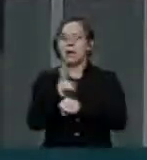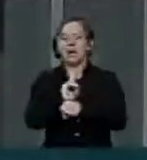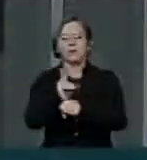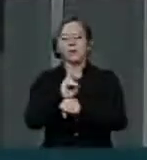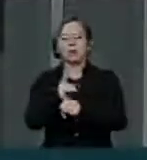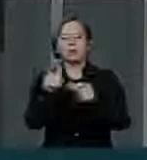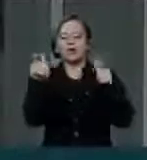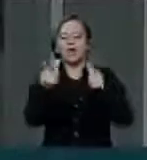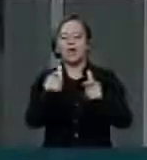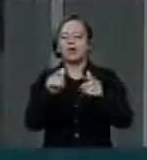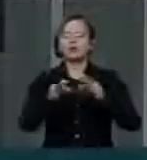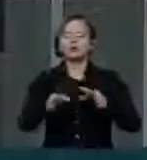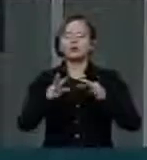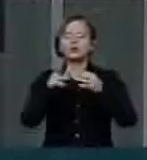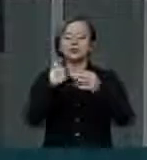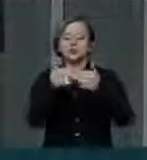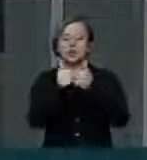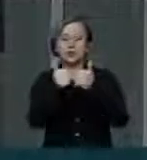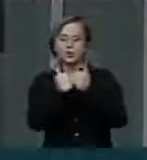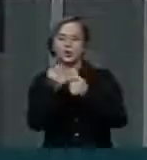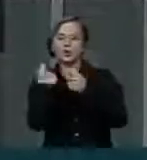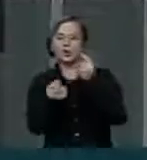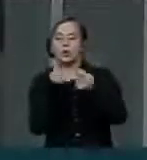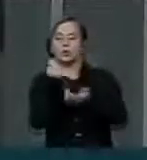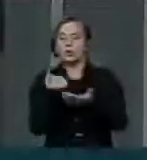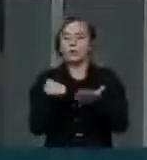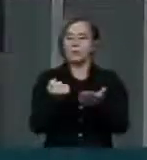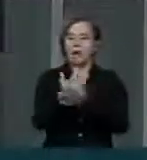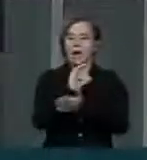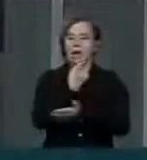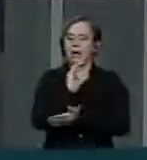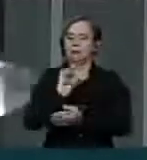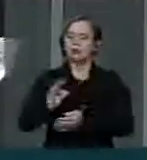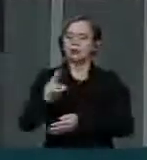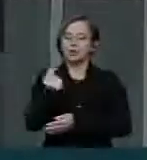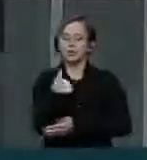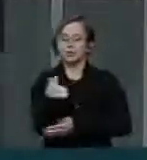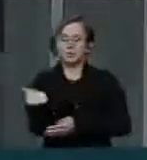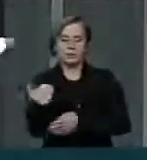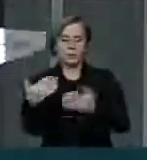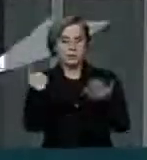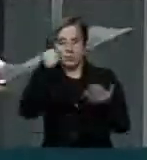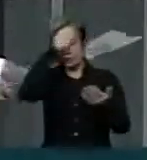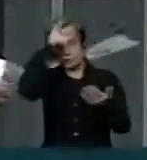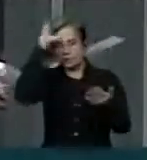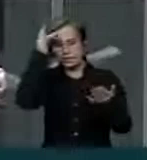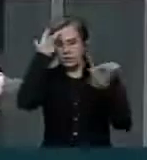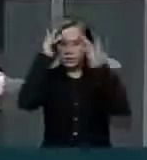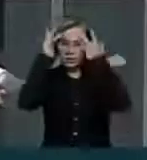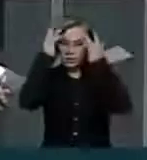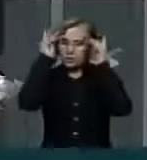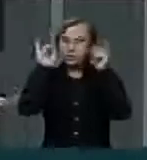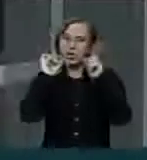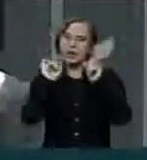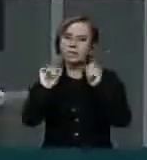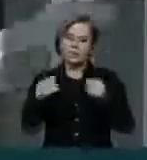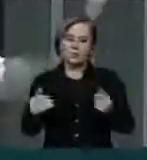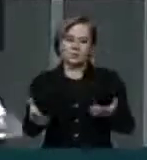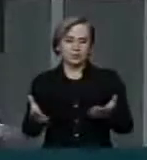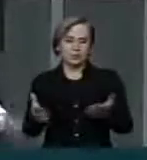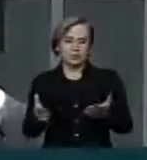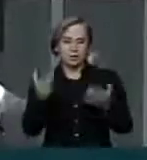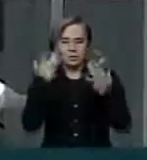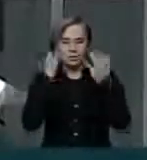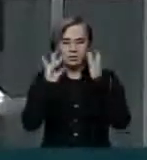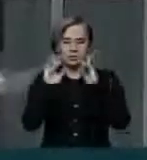cada ônibus e quanto se paga cada centavo. Agora, as nossas prefeituras não sabem o que fazer com esses dados. Tem a menor